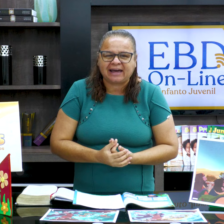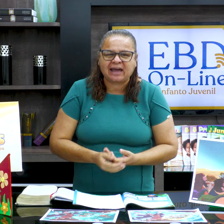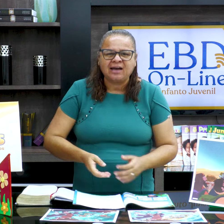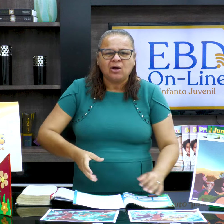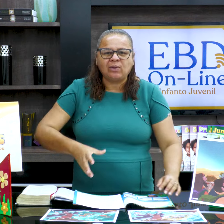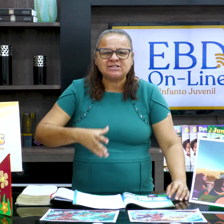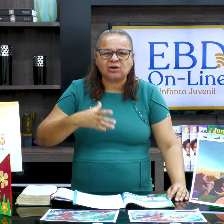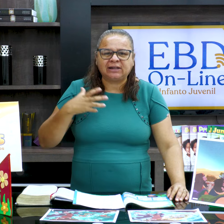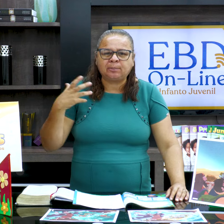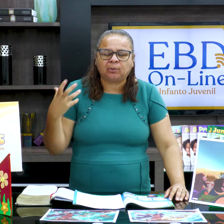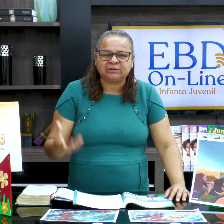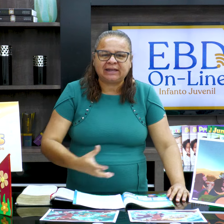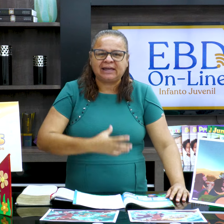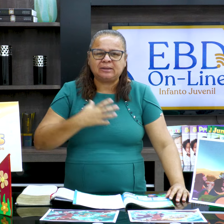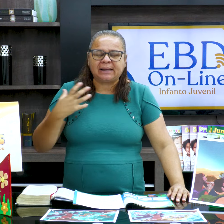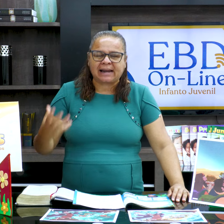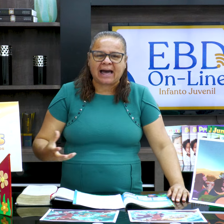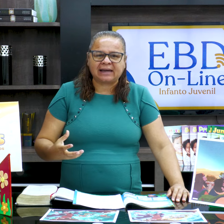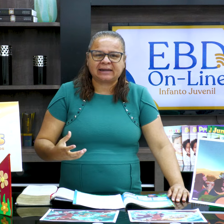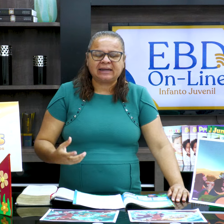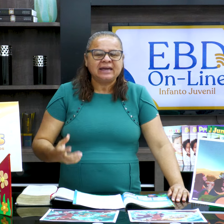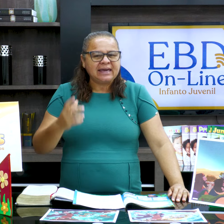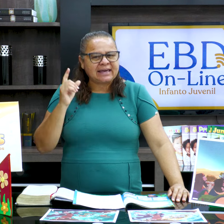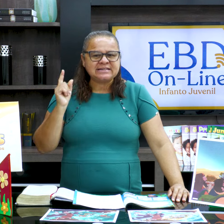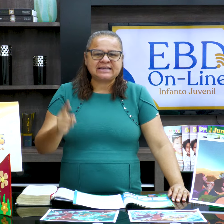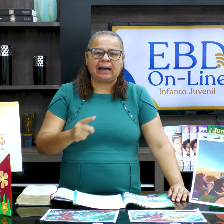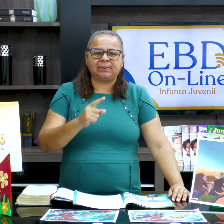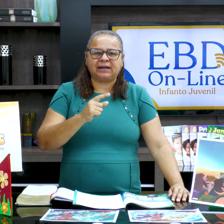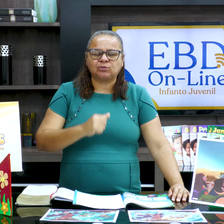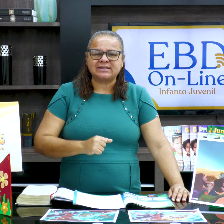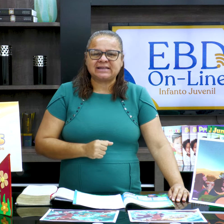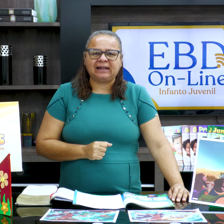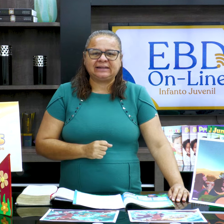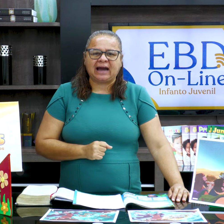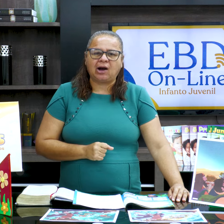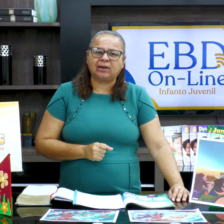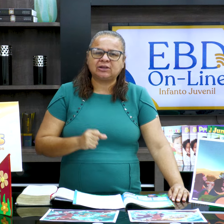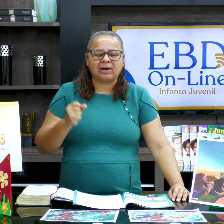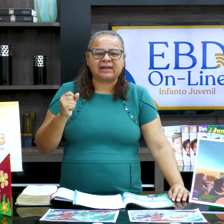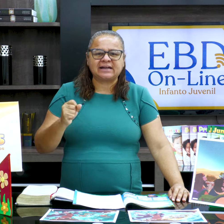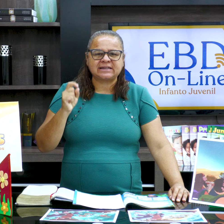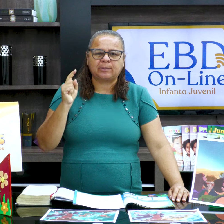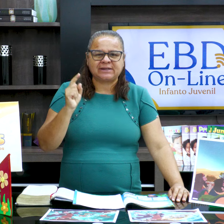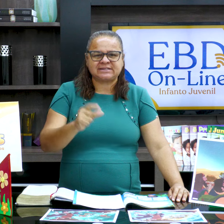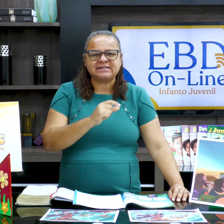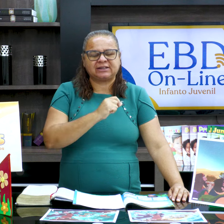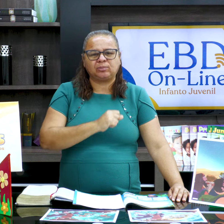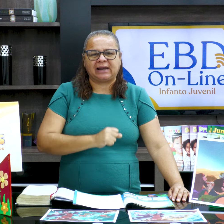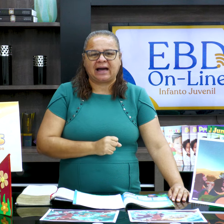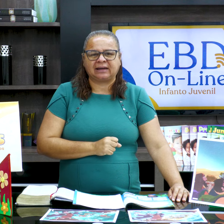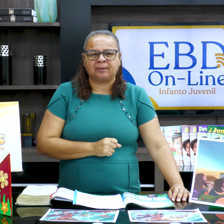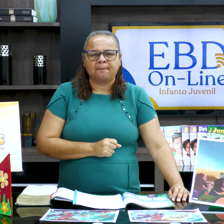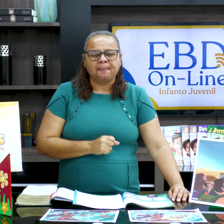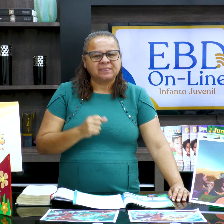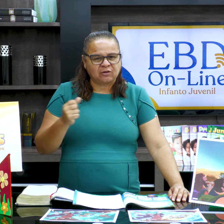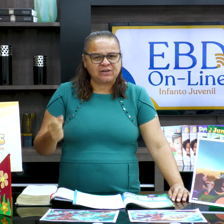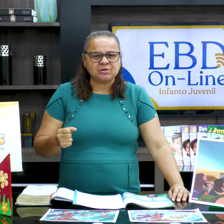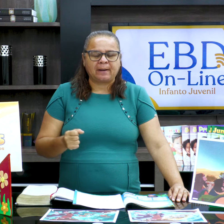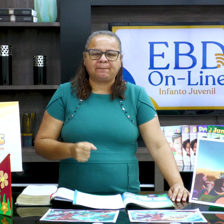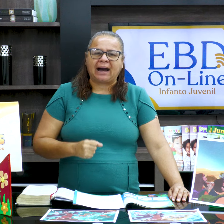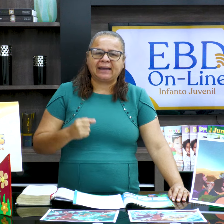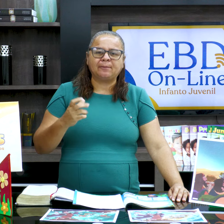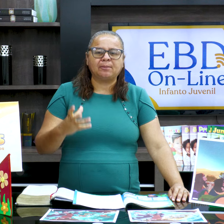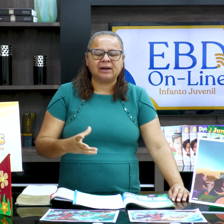extraordinária uma história de poder de milagre e quem sabe na tua sala de aula tem uma criança que precisa de um milagre